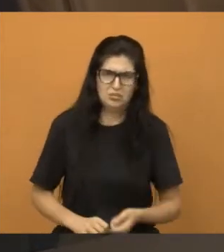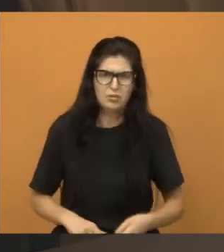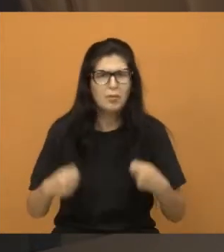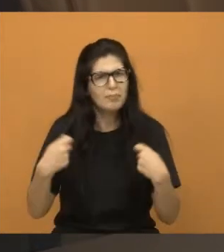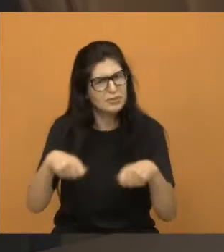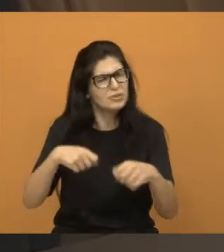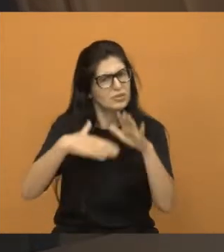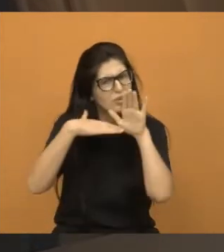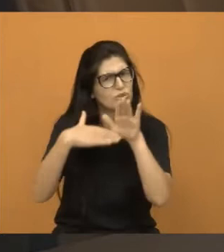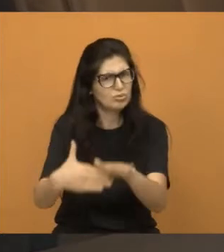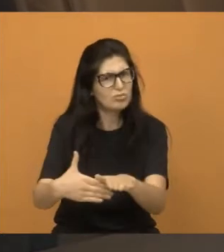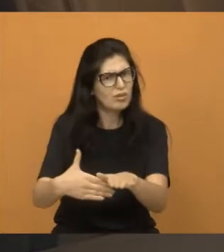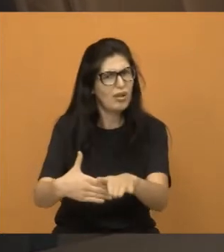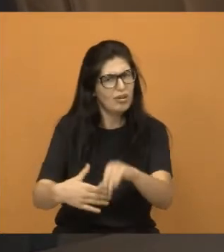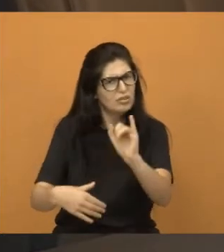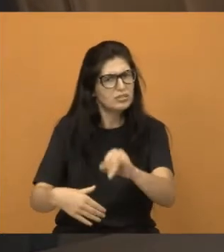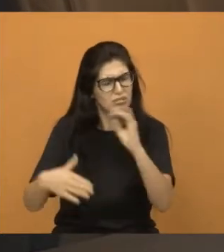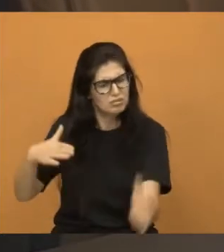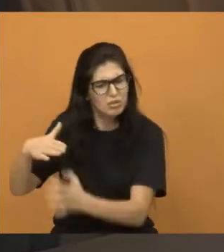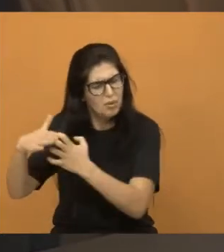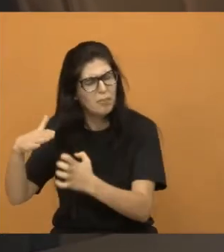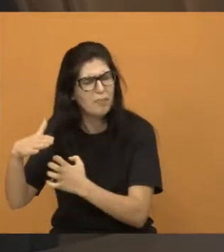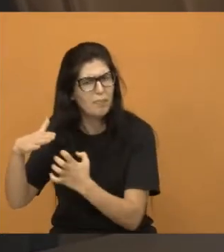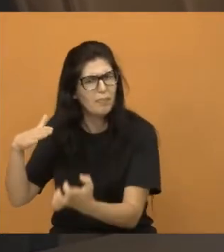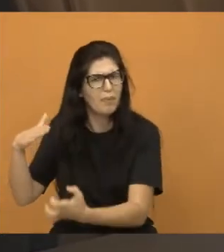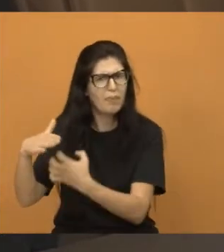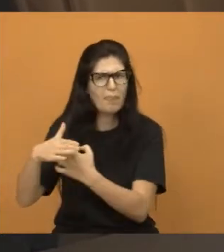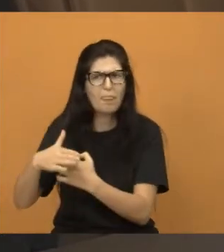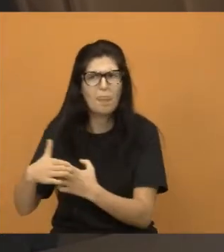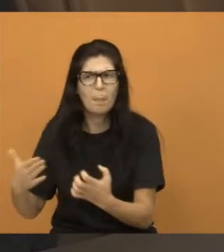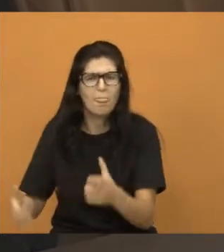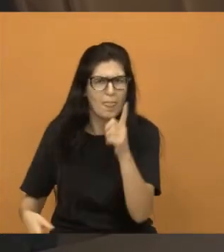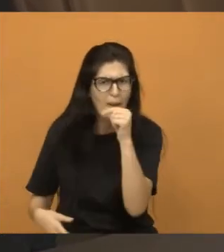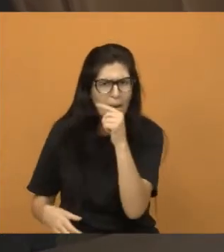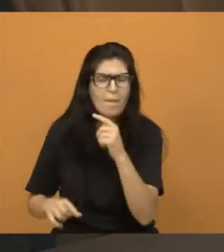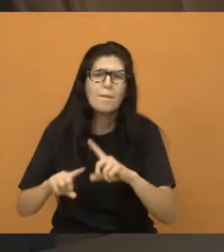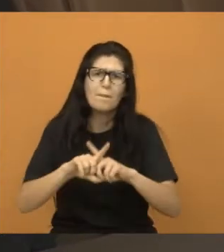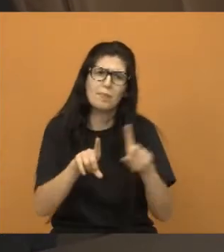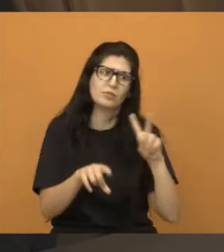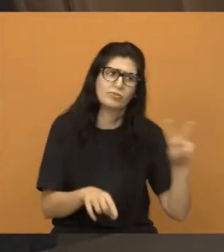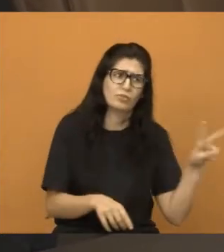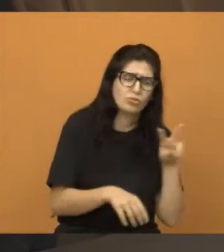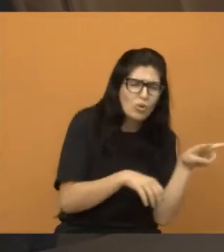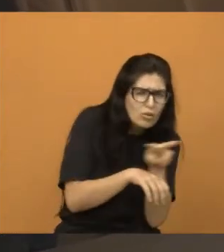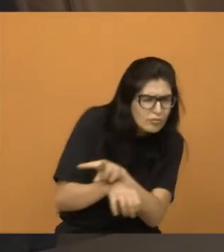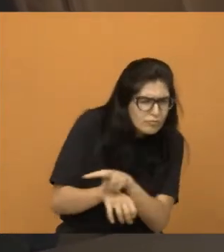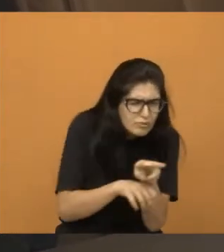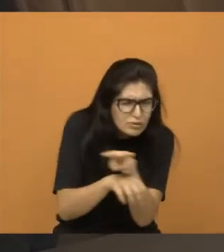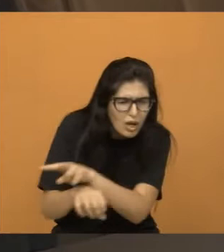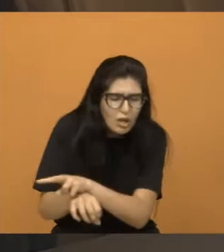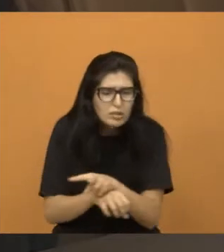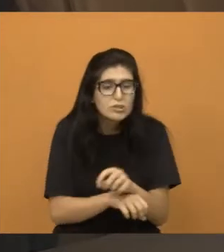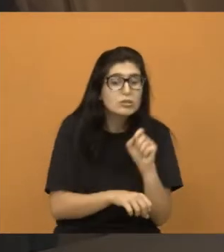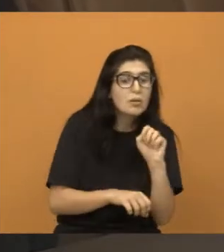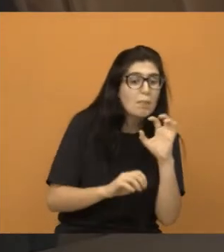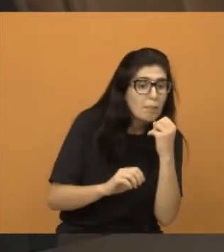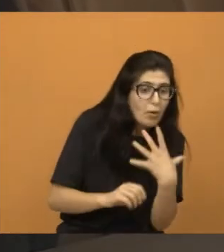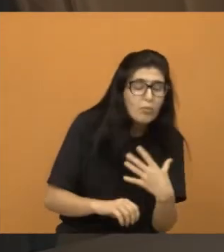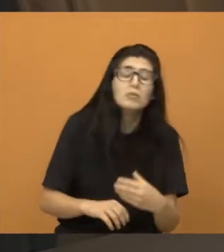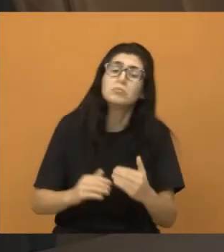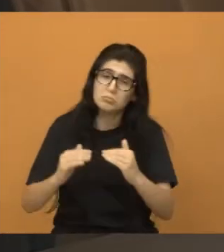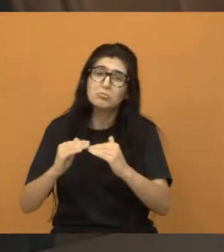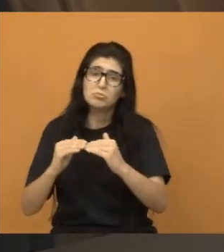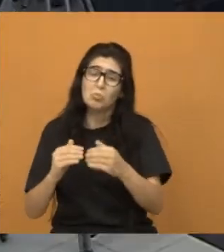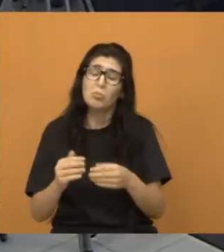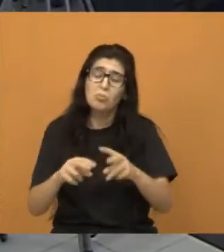SAI, para eles terem uma estrutura melhor para atender as pessoas, e aí cabe a nós fiscalizar um serviço de qualidade. E isso a gente vai fazer. Eu encaminho meu voto